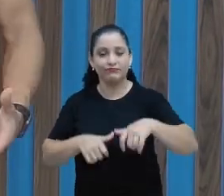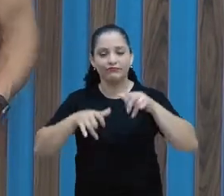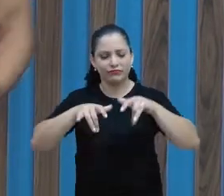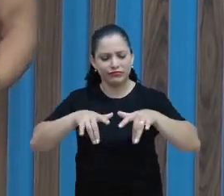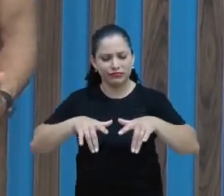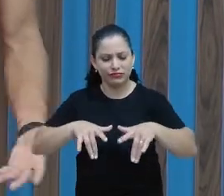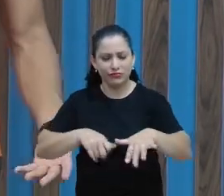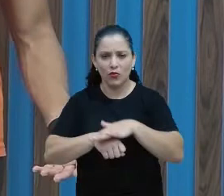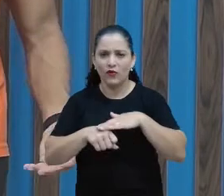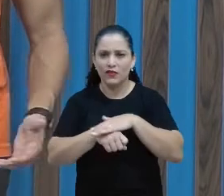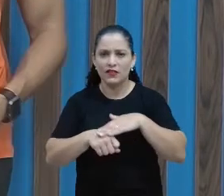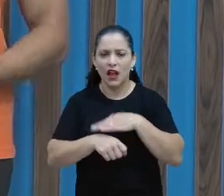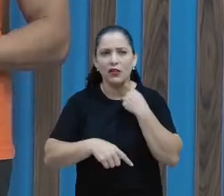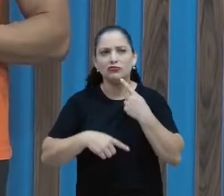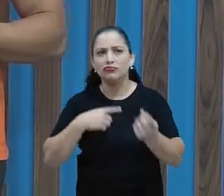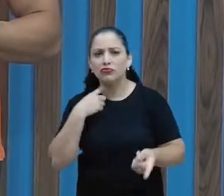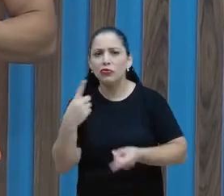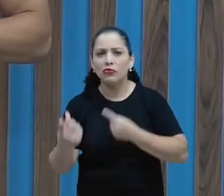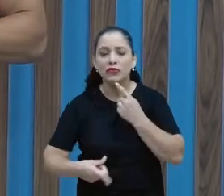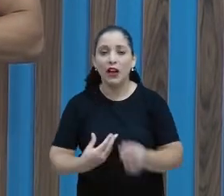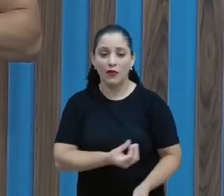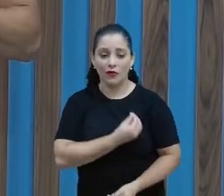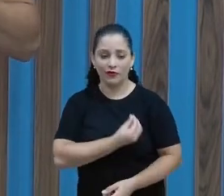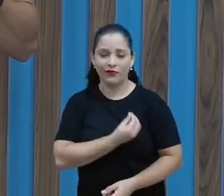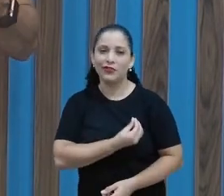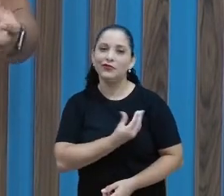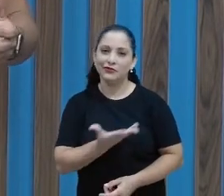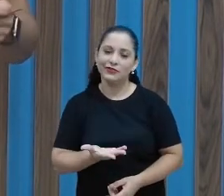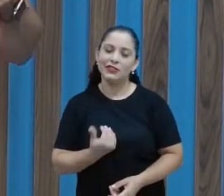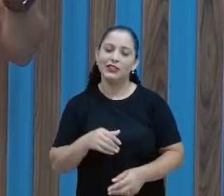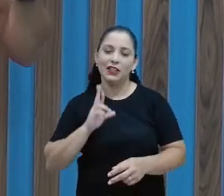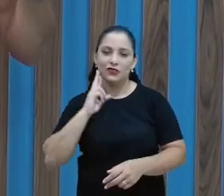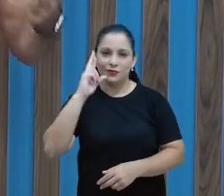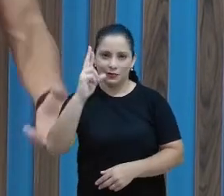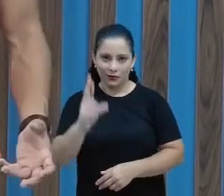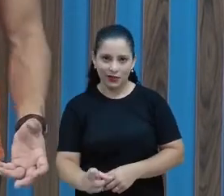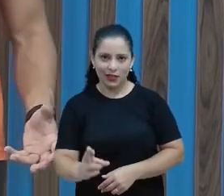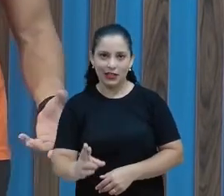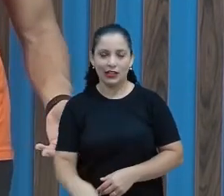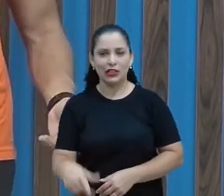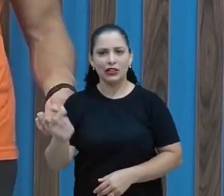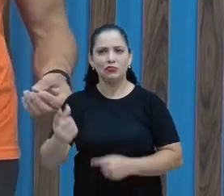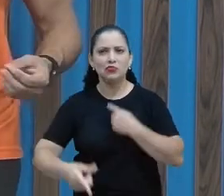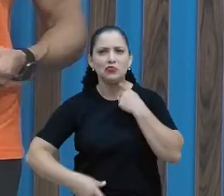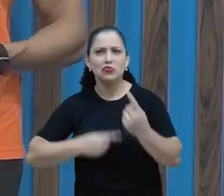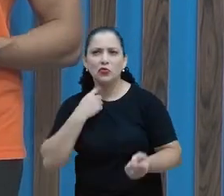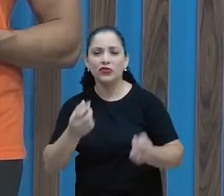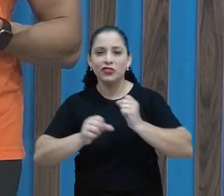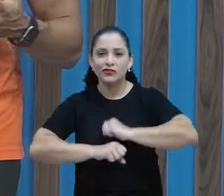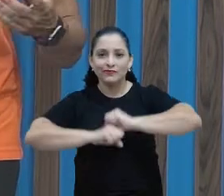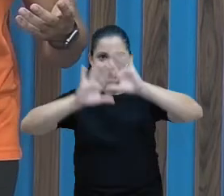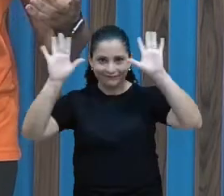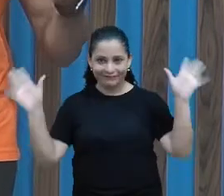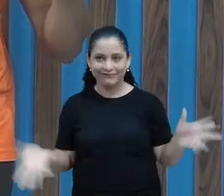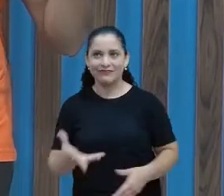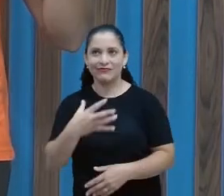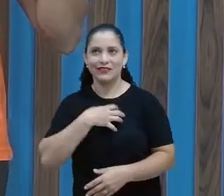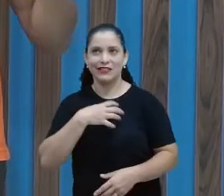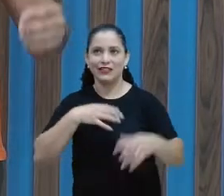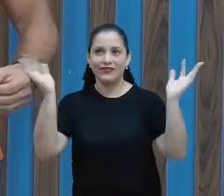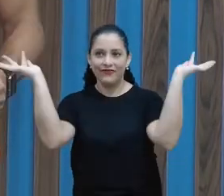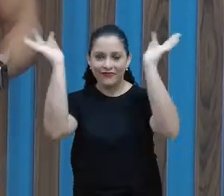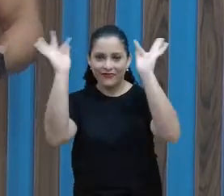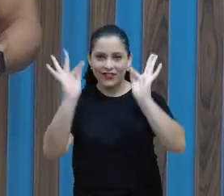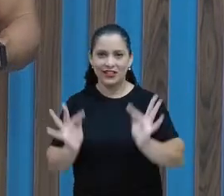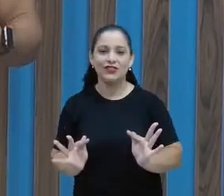com a gente ao vivo em tempo real e aí a gente vai estar respondendo e tirando todas as suas dúvidas e a gente fica bastante feliz